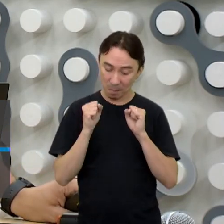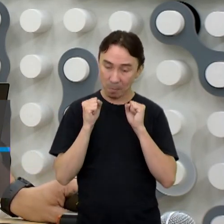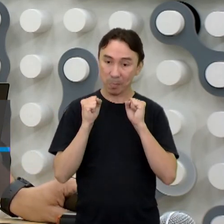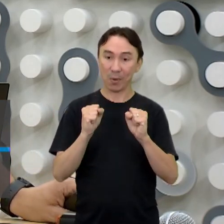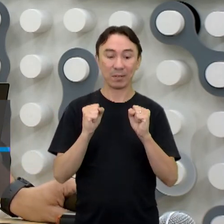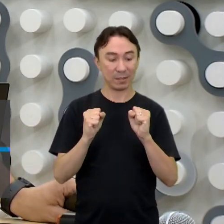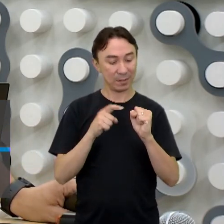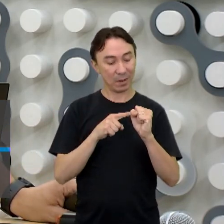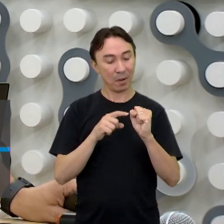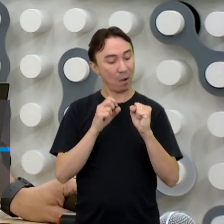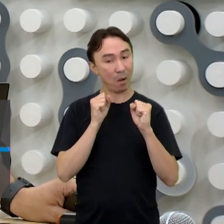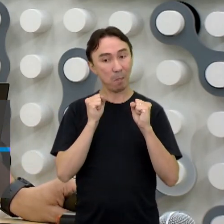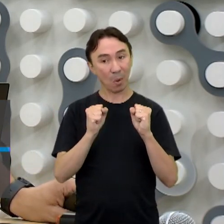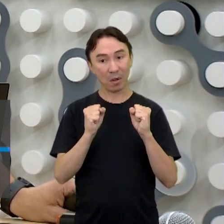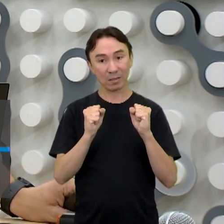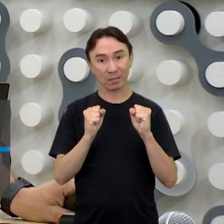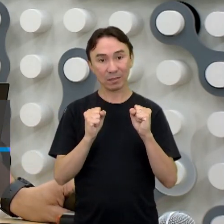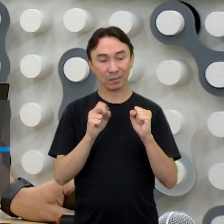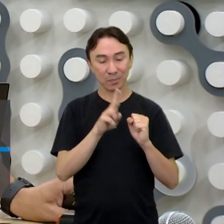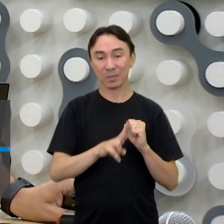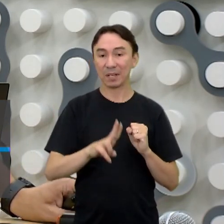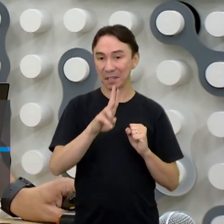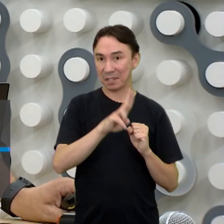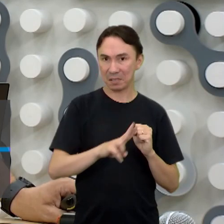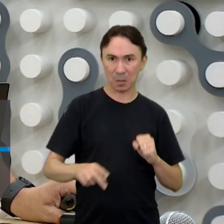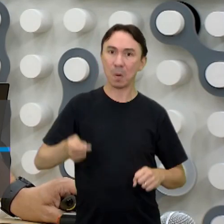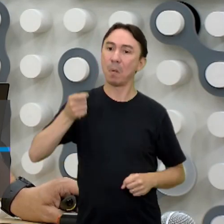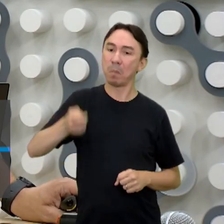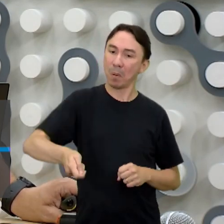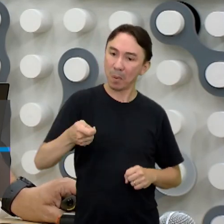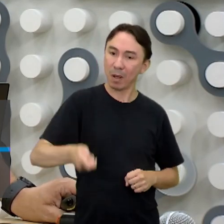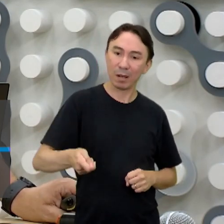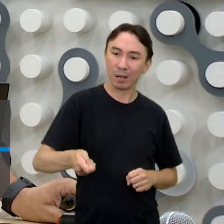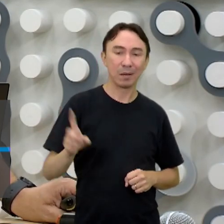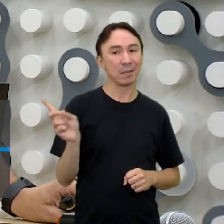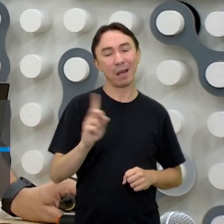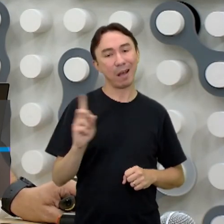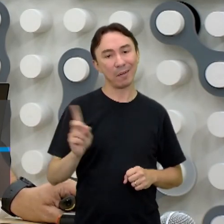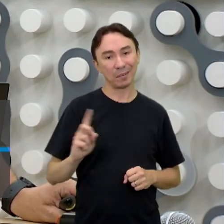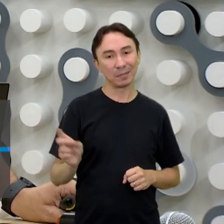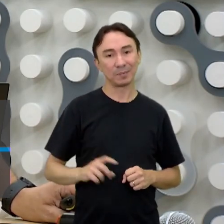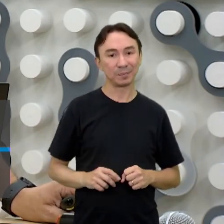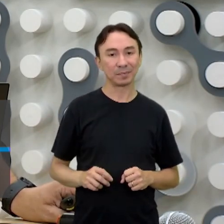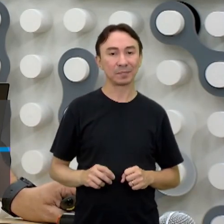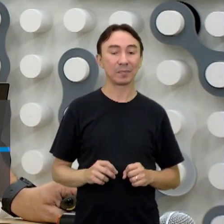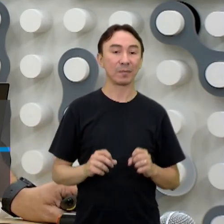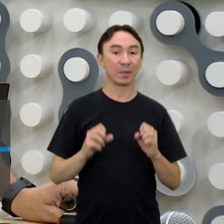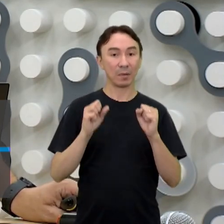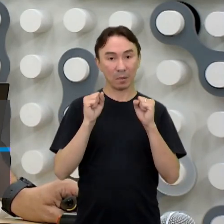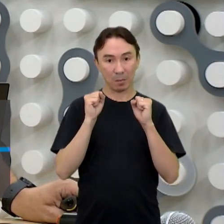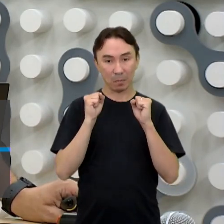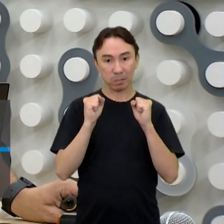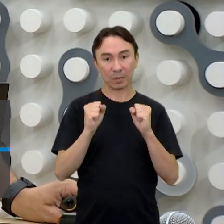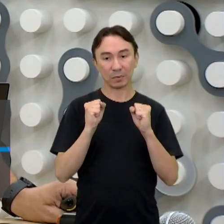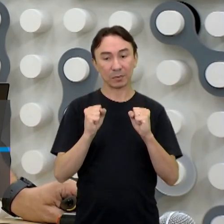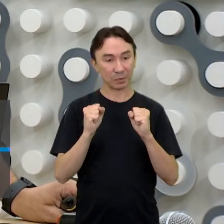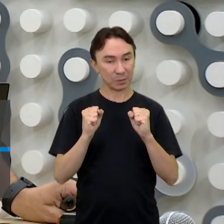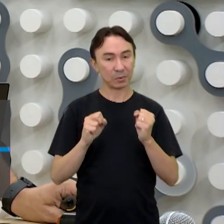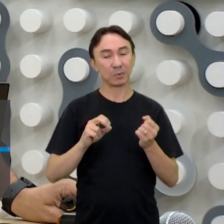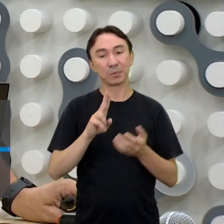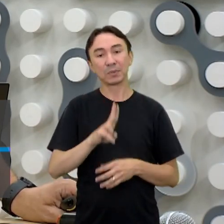um modalizador de discurso, quer dizer, nós temos à nossa disposição, nós não somos... Perdão, nós estou tossindo, deixa eu tomar água aqui.